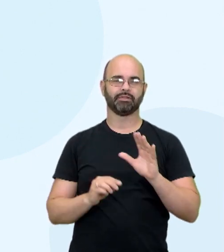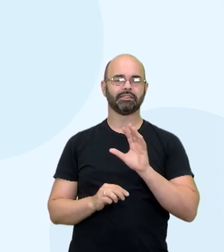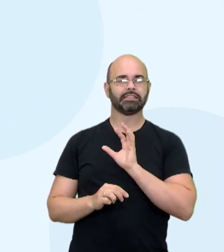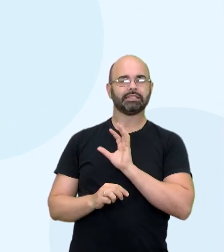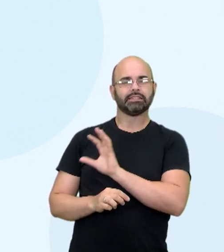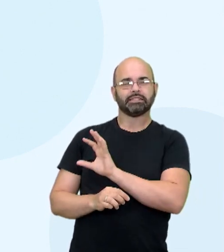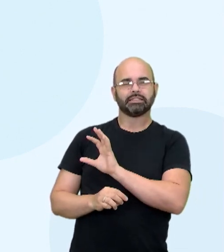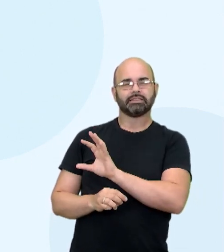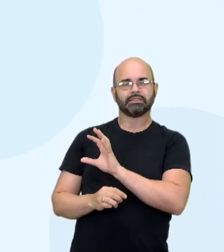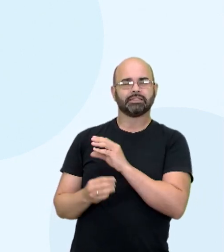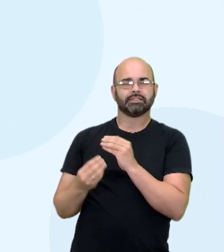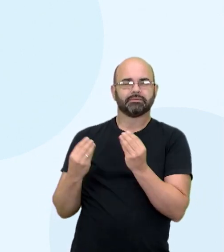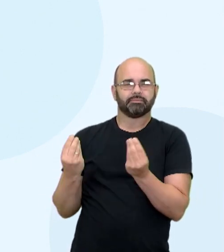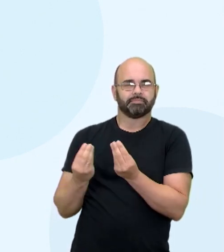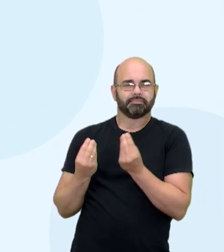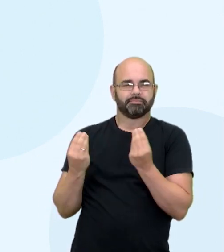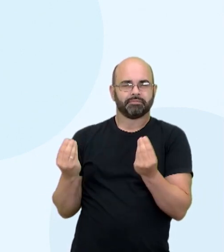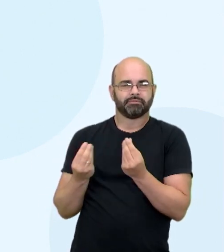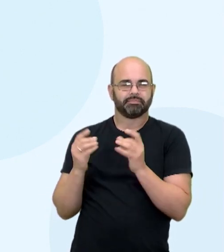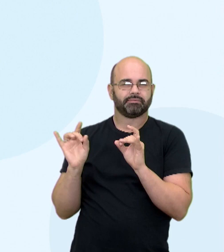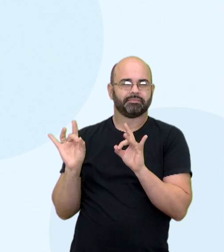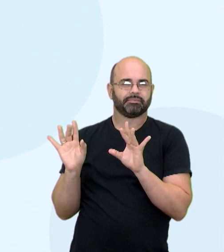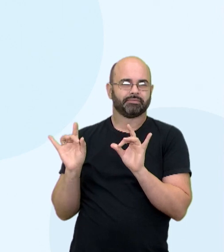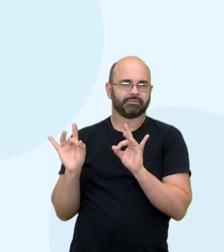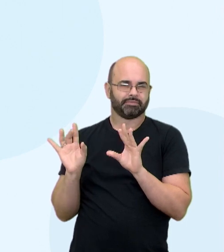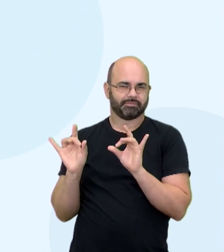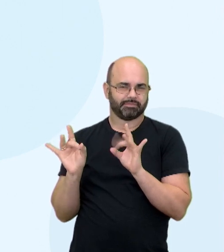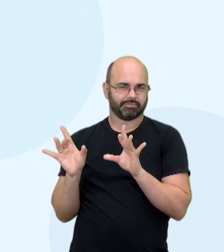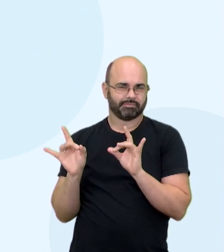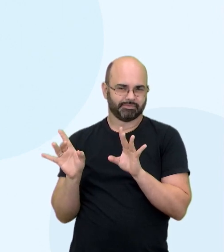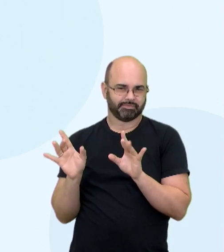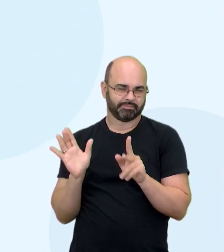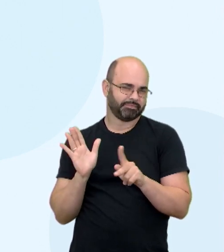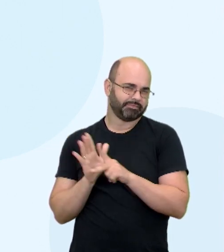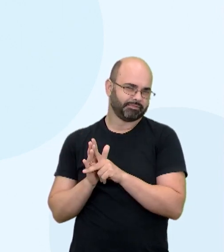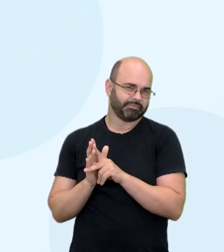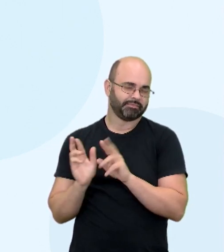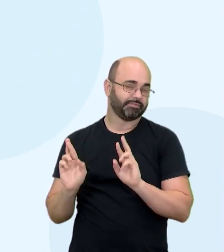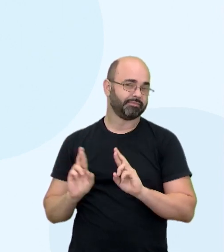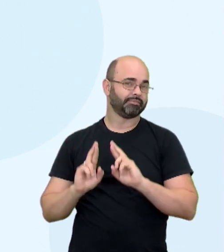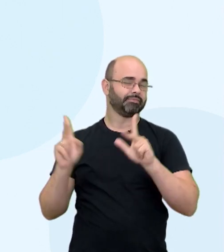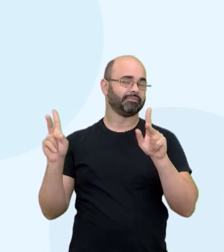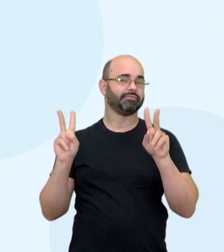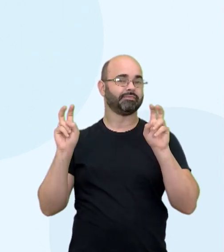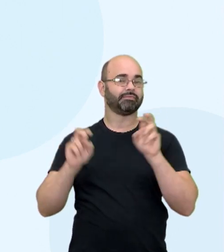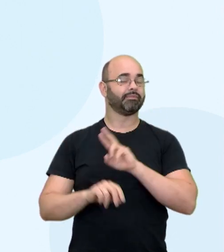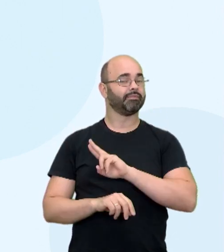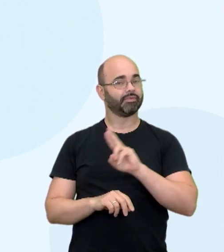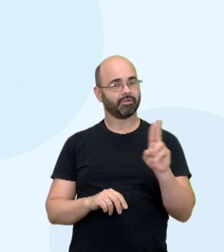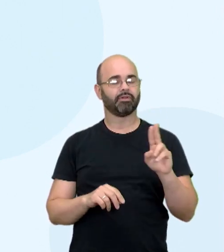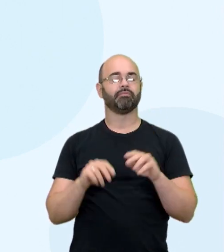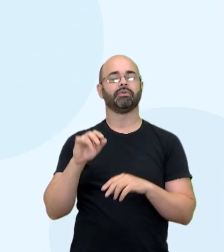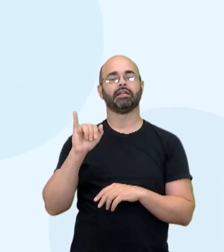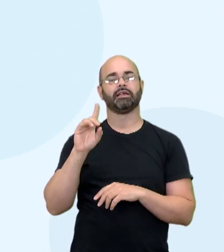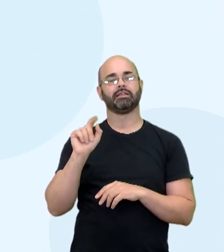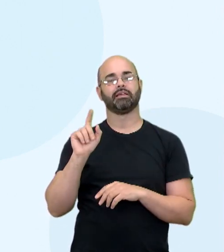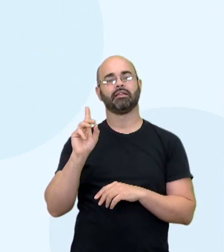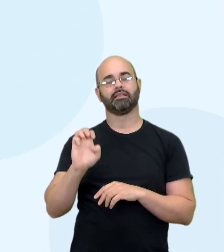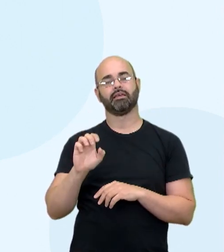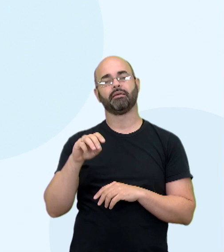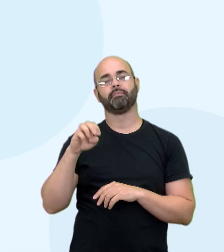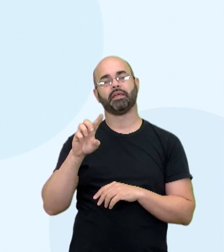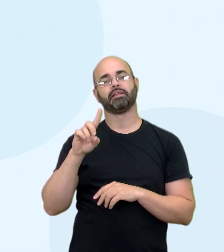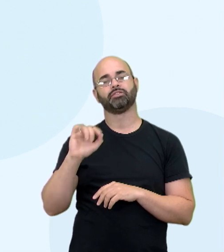características bastante peculiares, próprias e diferentes também, que é a chamada Idade Média. E a Idade